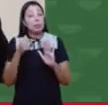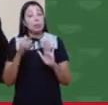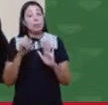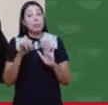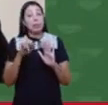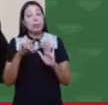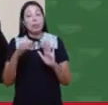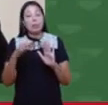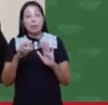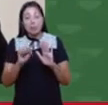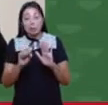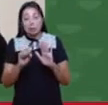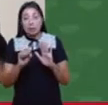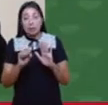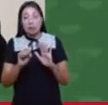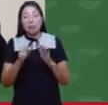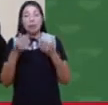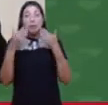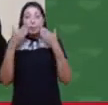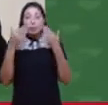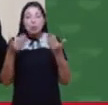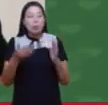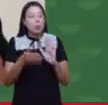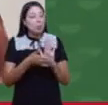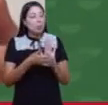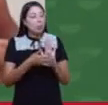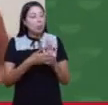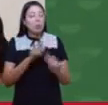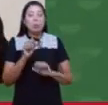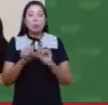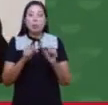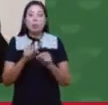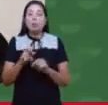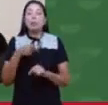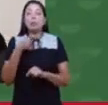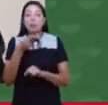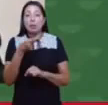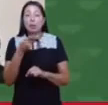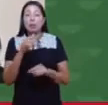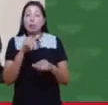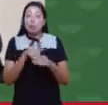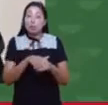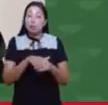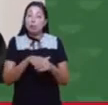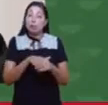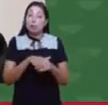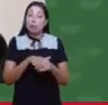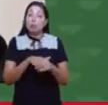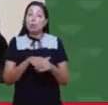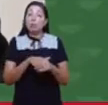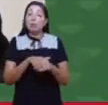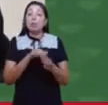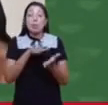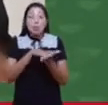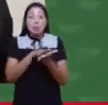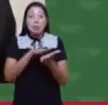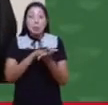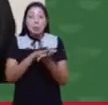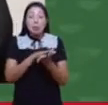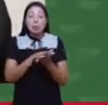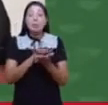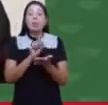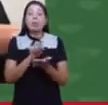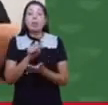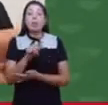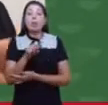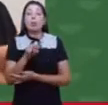Kicis, ela apresentou uma proposta dizendo que o voto impresso é o voto